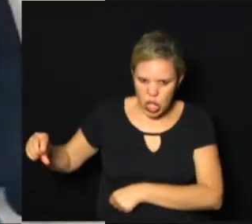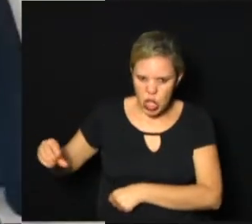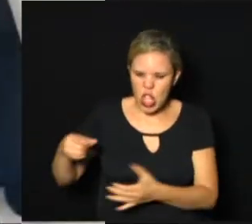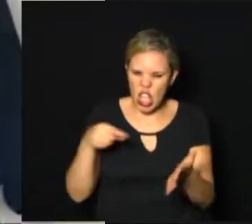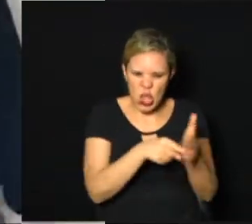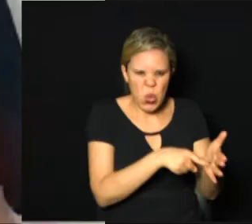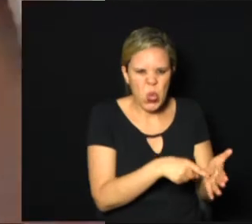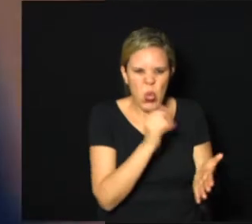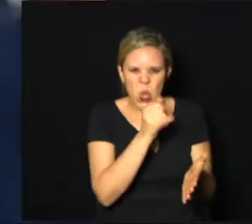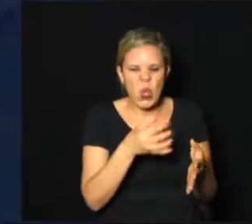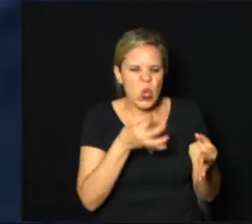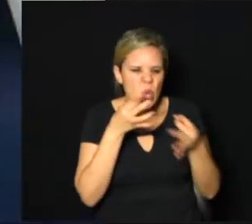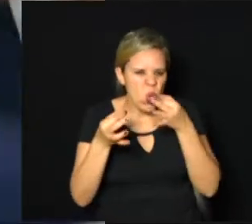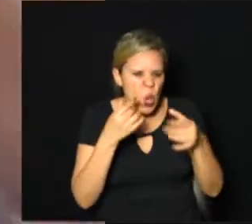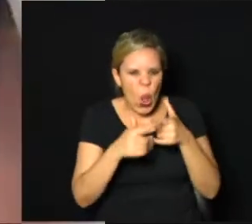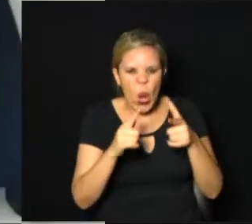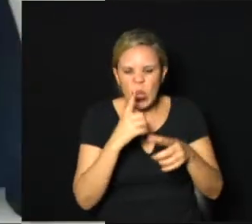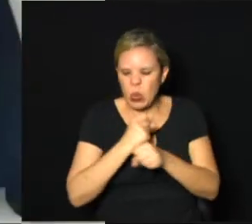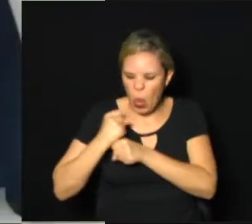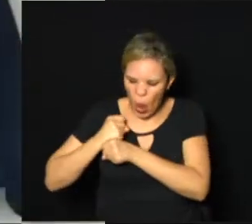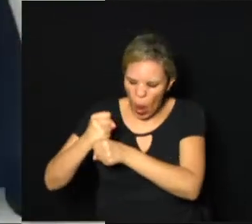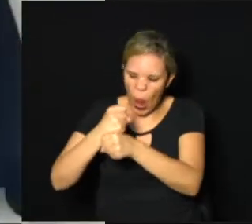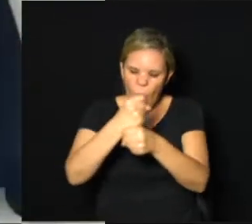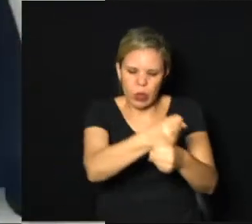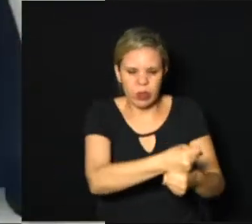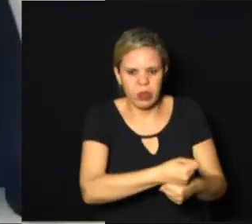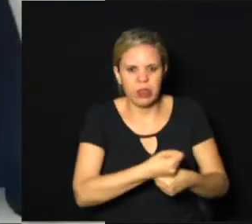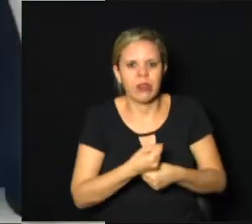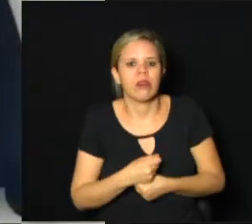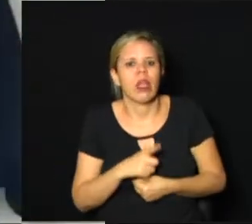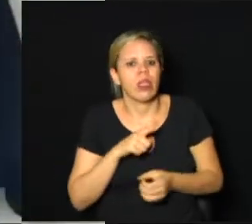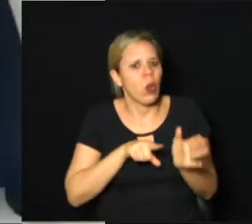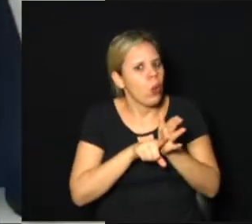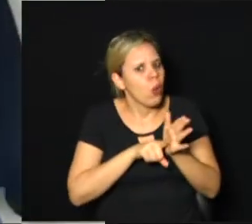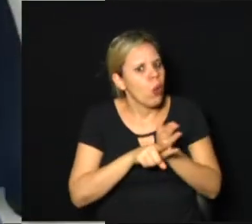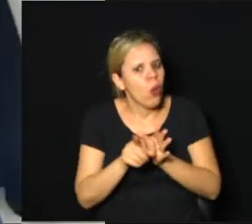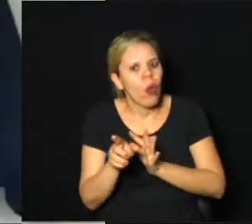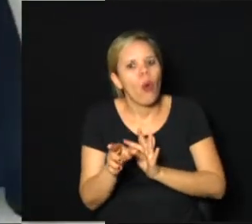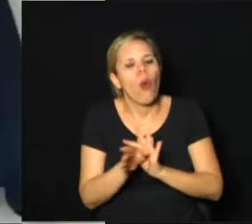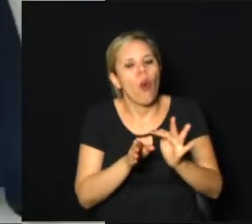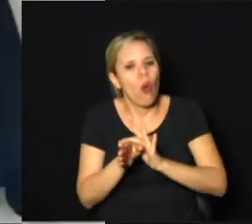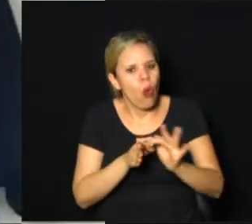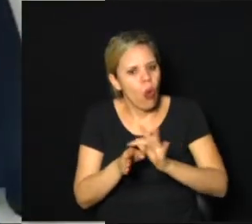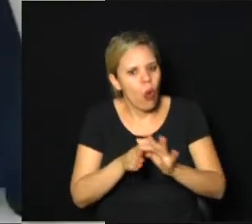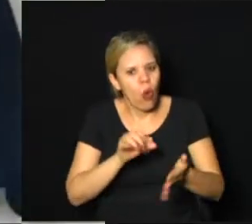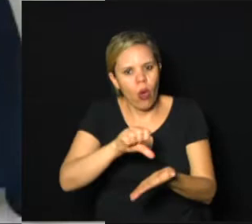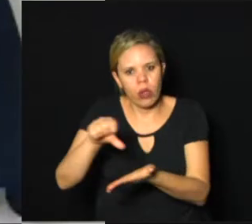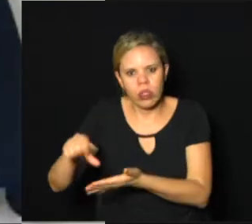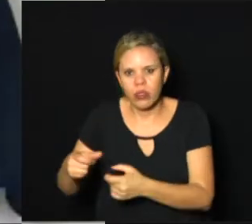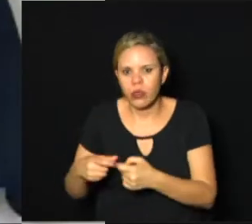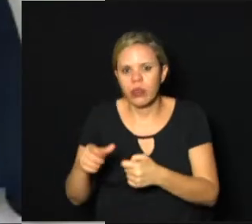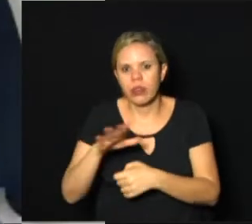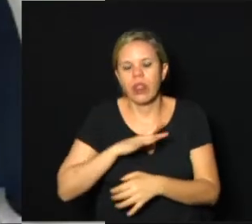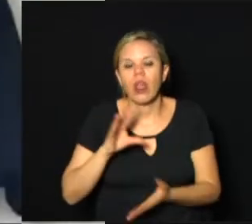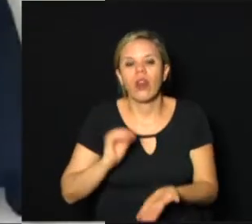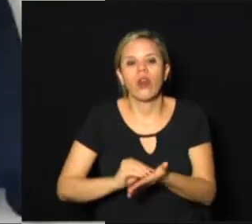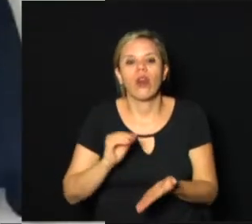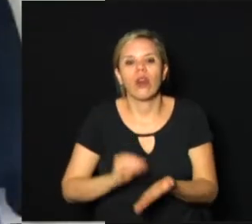de 2018, vai ver denúncia de todos os últimos anos. Tem um estudo do Conselho Regional de Medicina que fala que existe um déficit